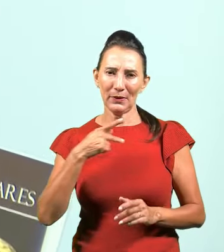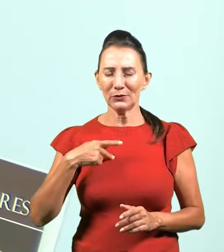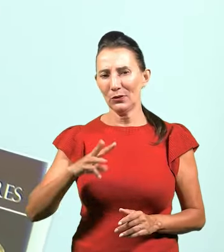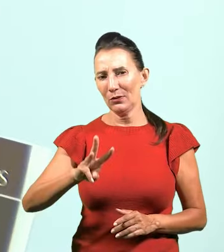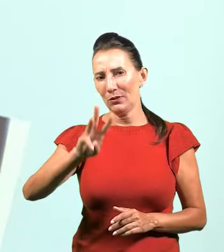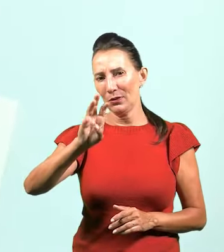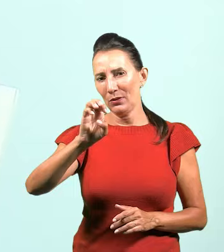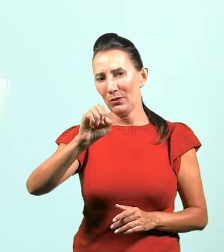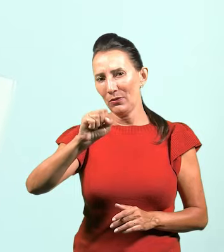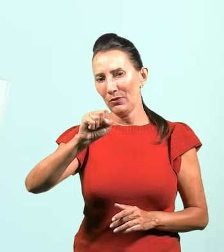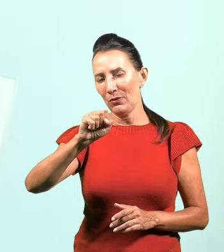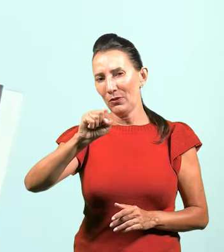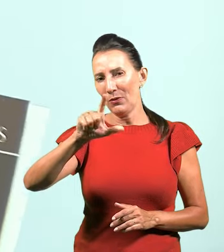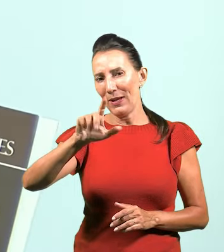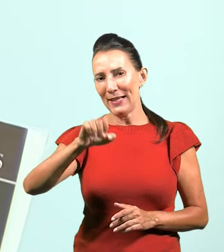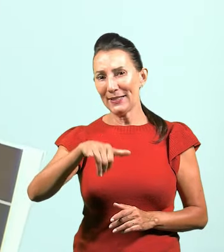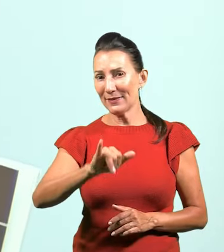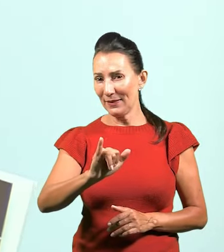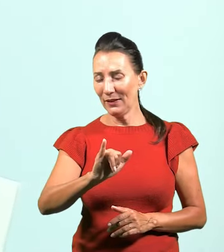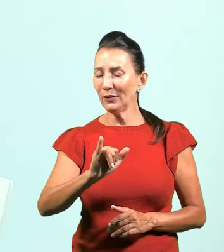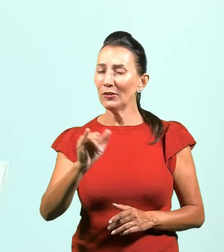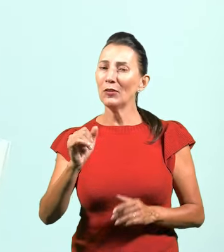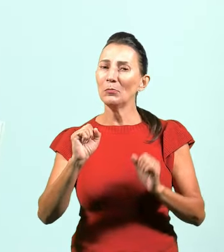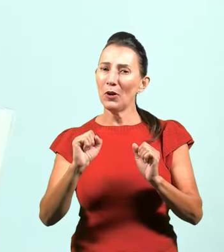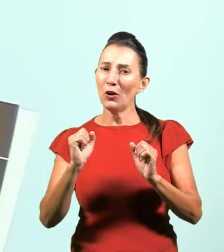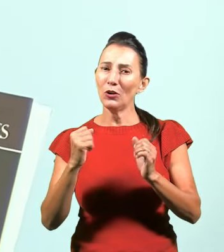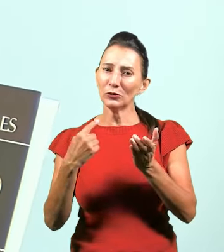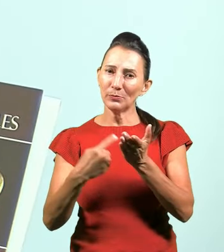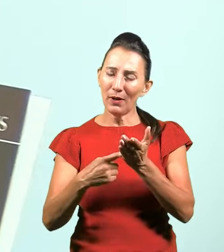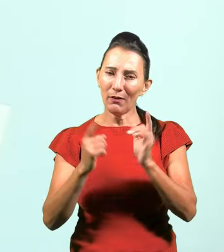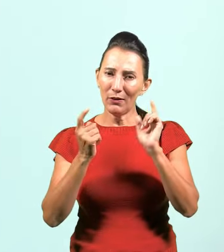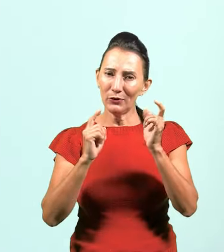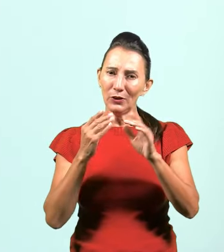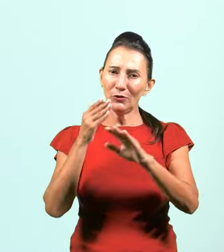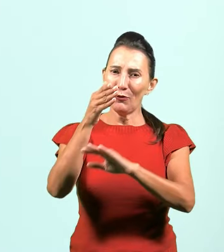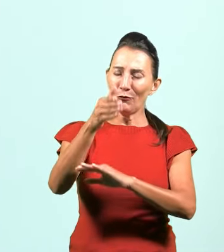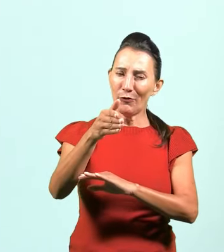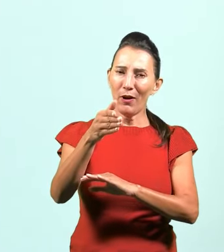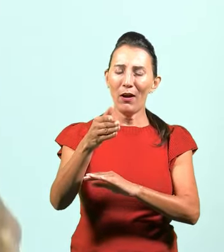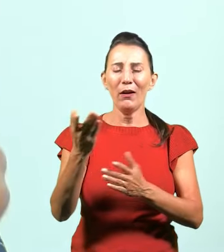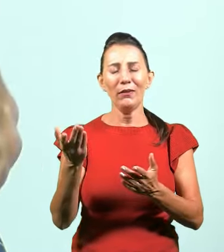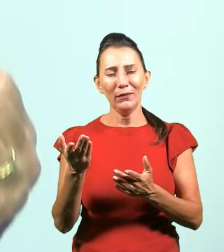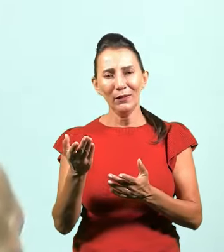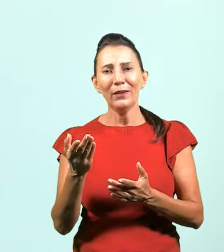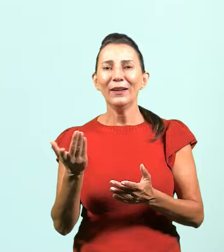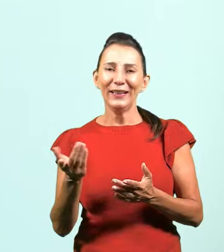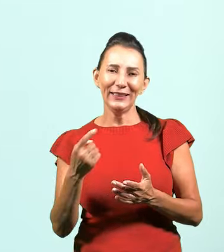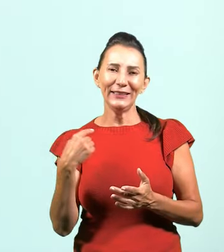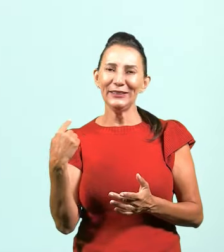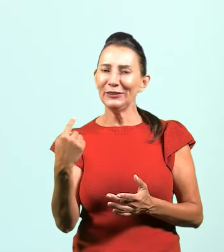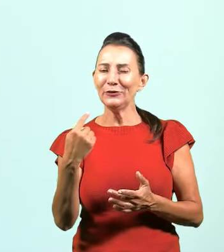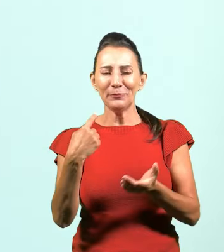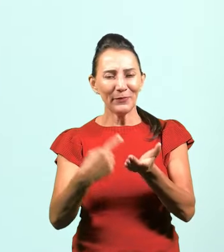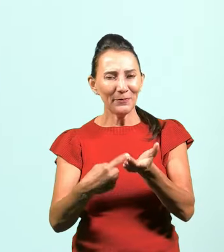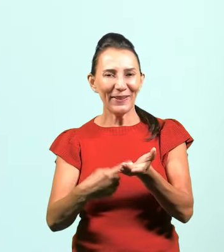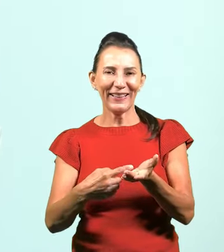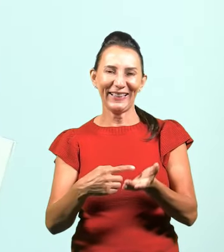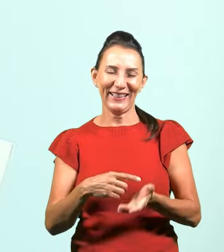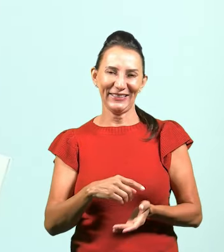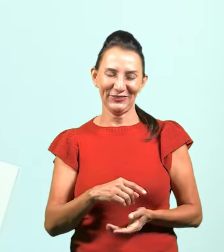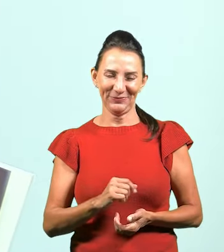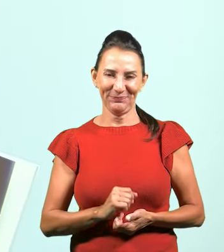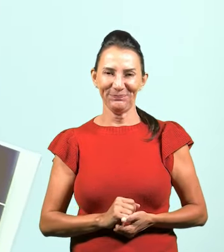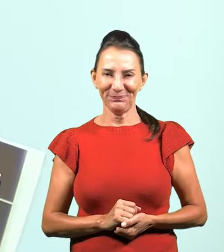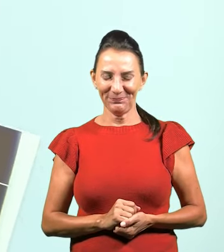Wesley Charles, com o maior prazer irá até aí, o pastor Toninho, e todos os membros da diretoria irão com o